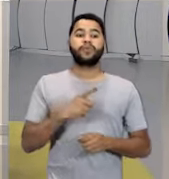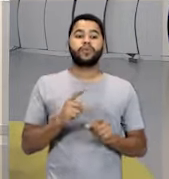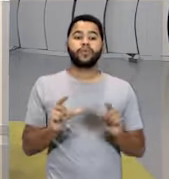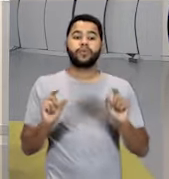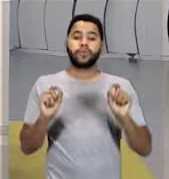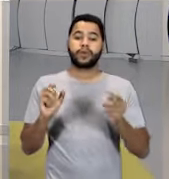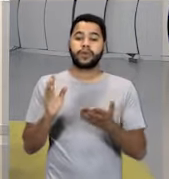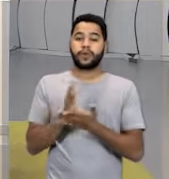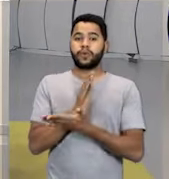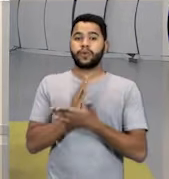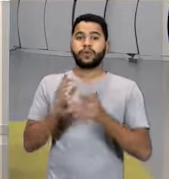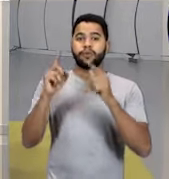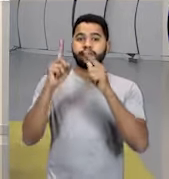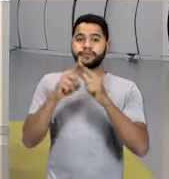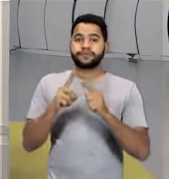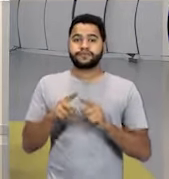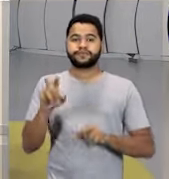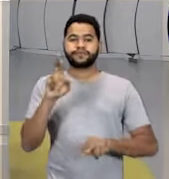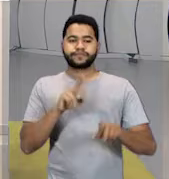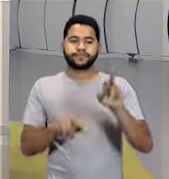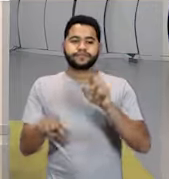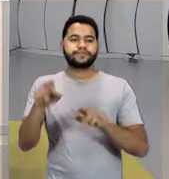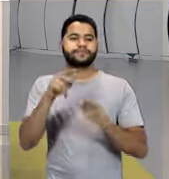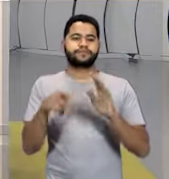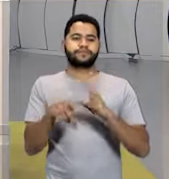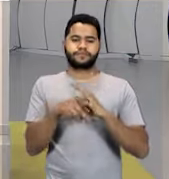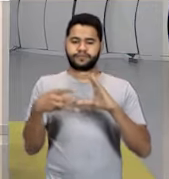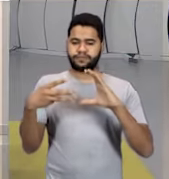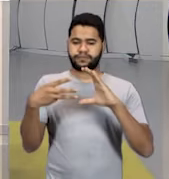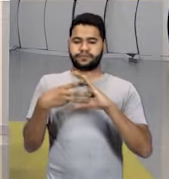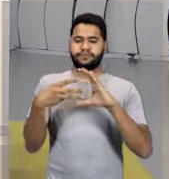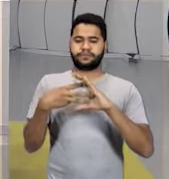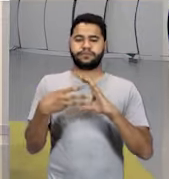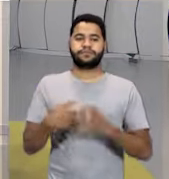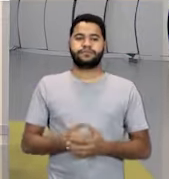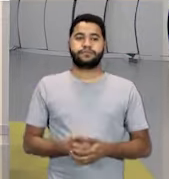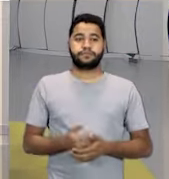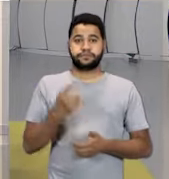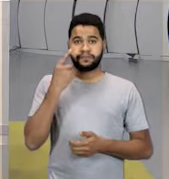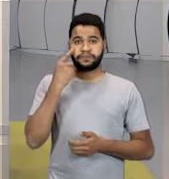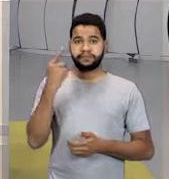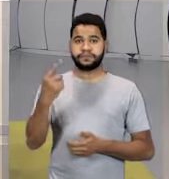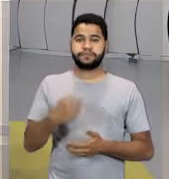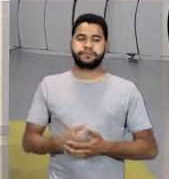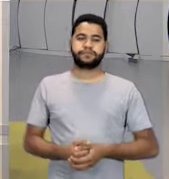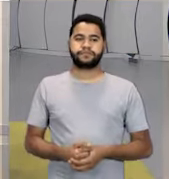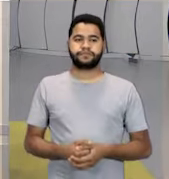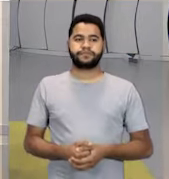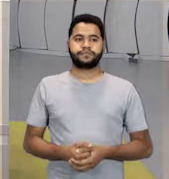temos alguns tipos diferentes de células. Olha só.